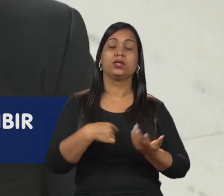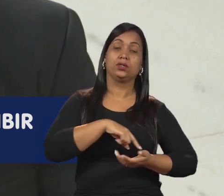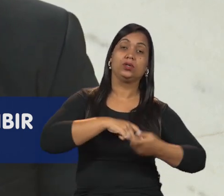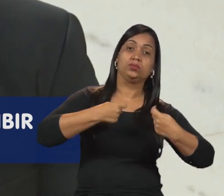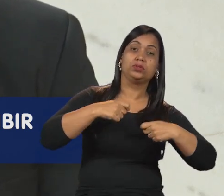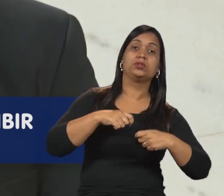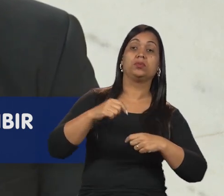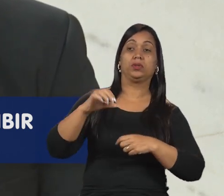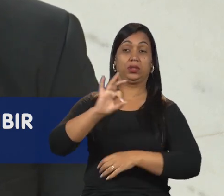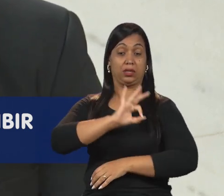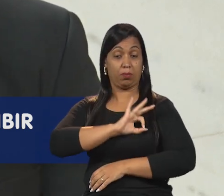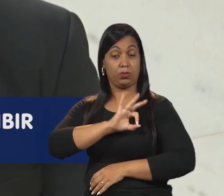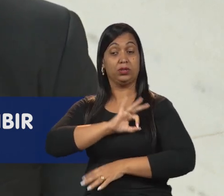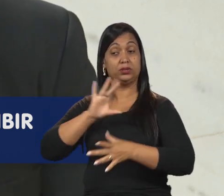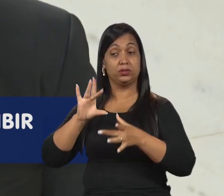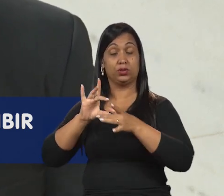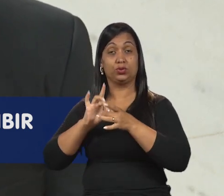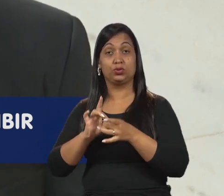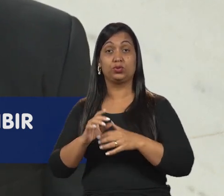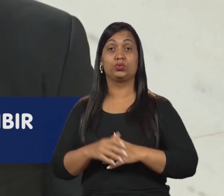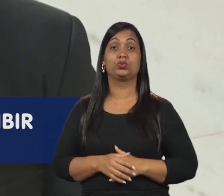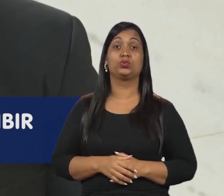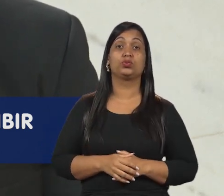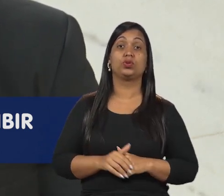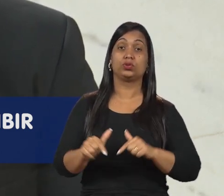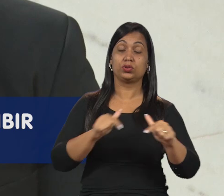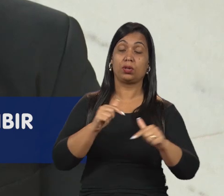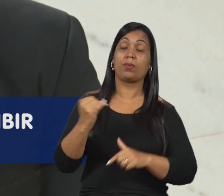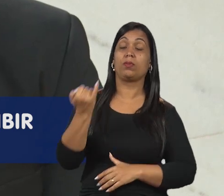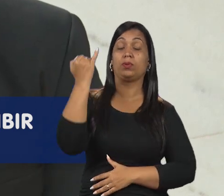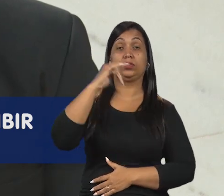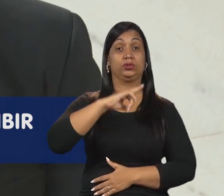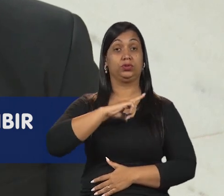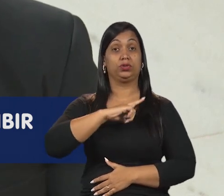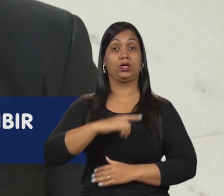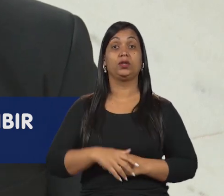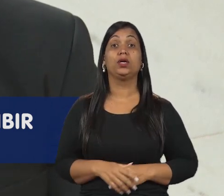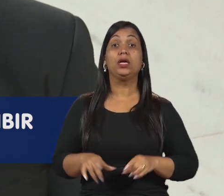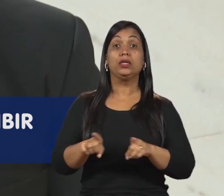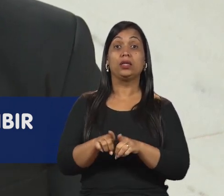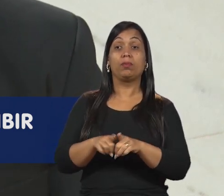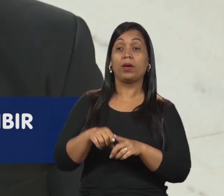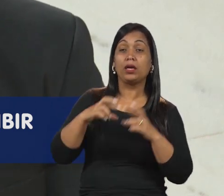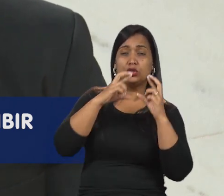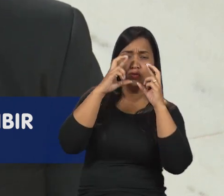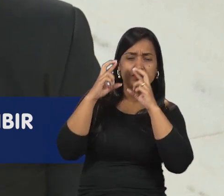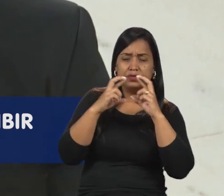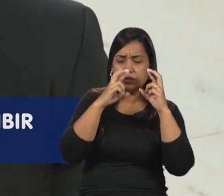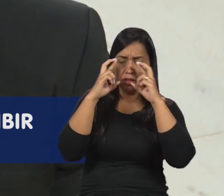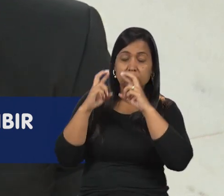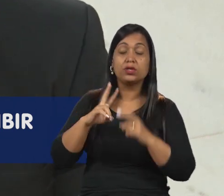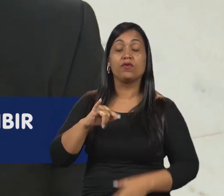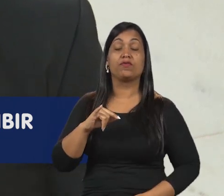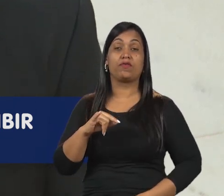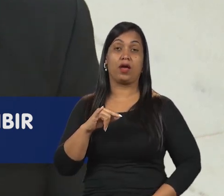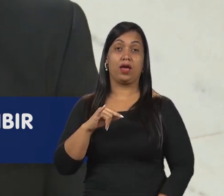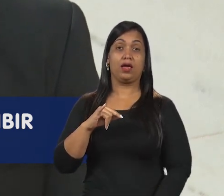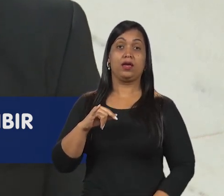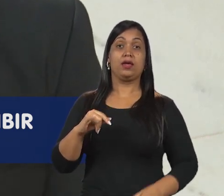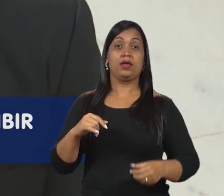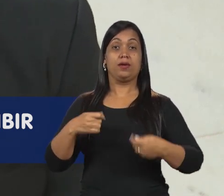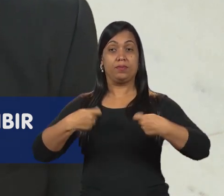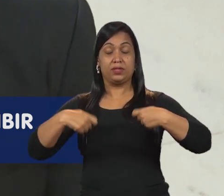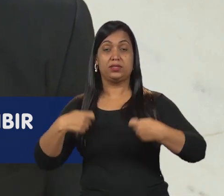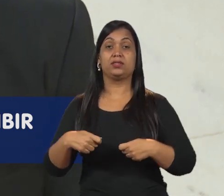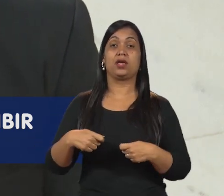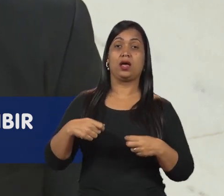com que as polícias estejam integradas, hoje já fazem um trabalho muito importante. O próprio setor de fiscalização, a gente vai precisar de que os